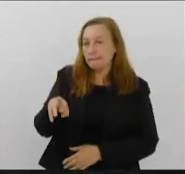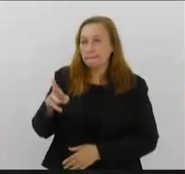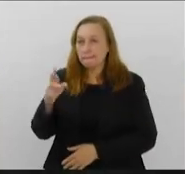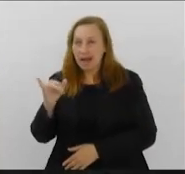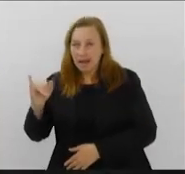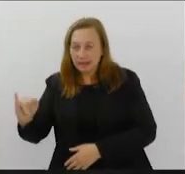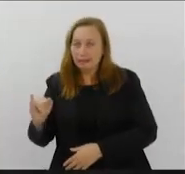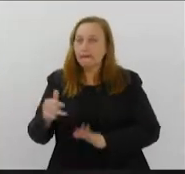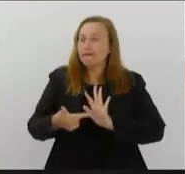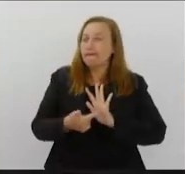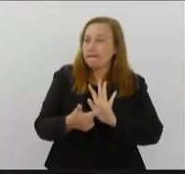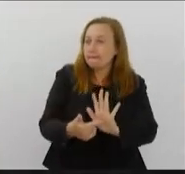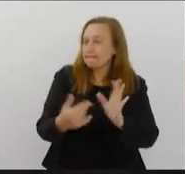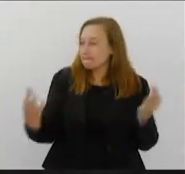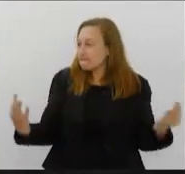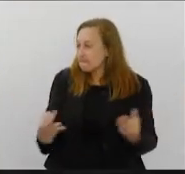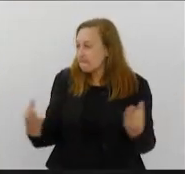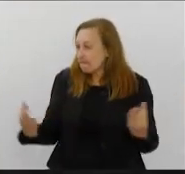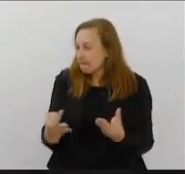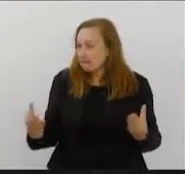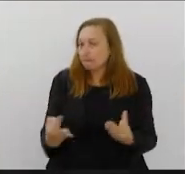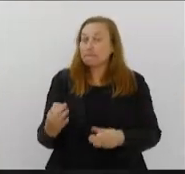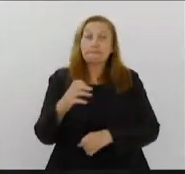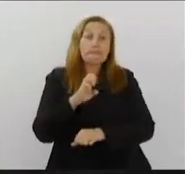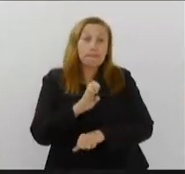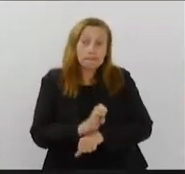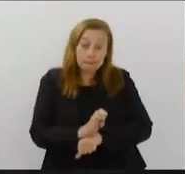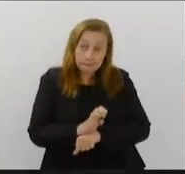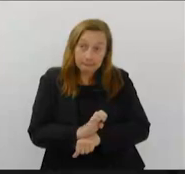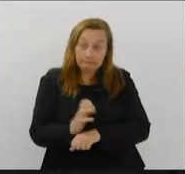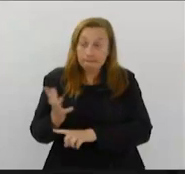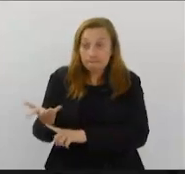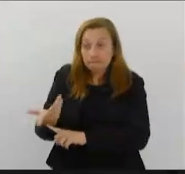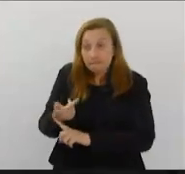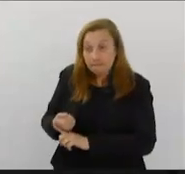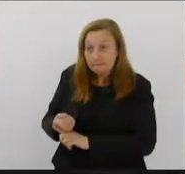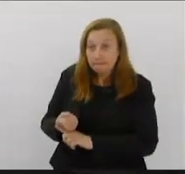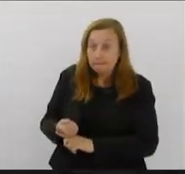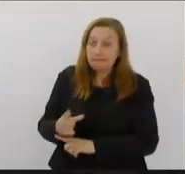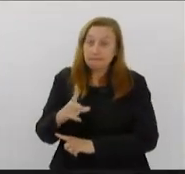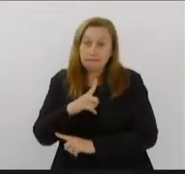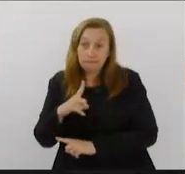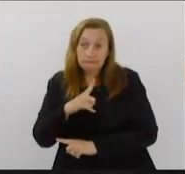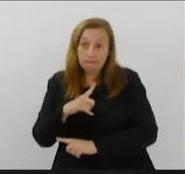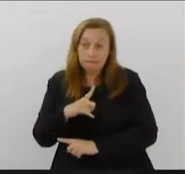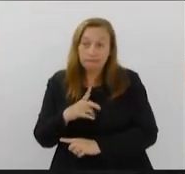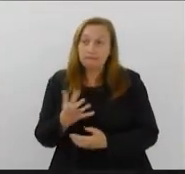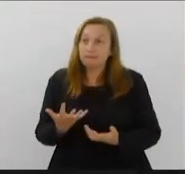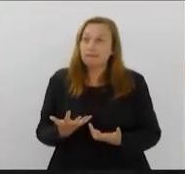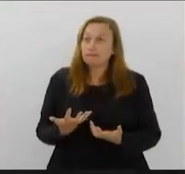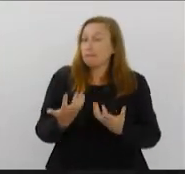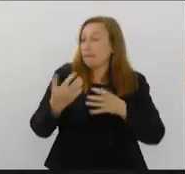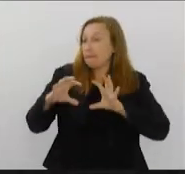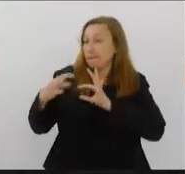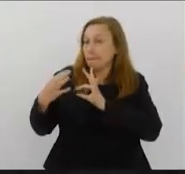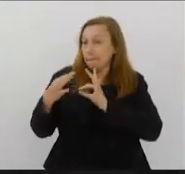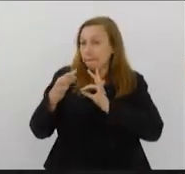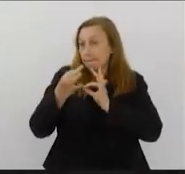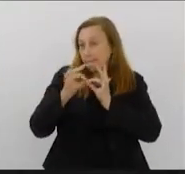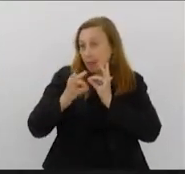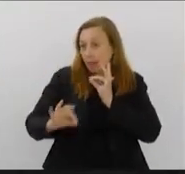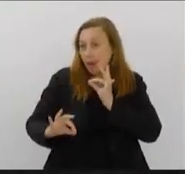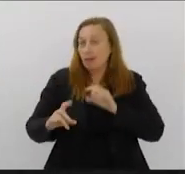e pontuação o estado da arte que a gente enfrenta, e eu não queria, portanto, me estender demais nisso,